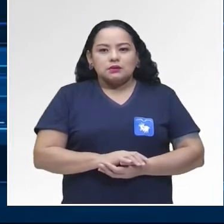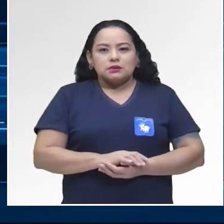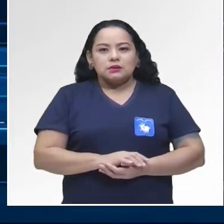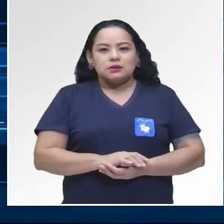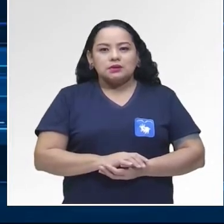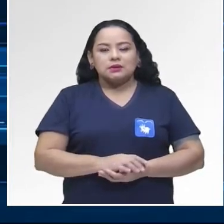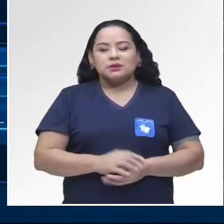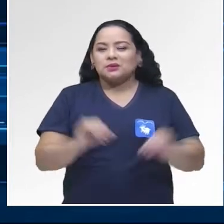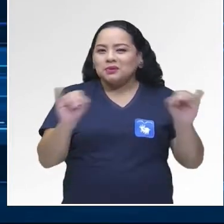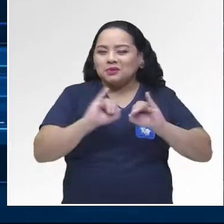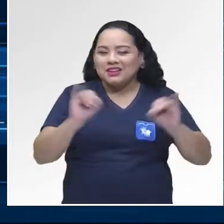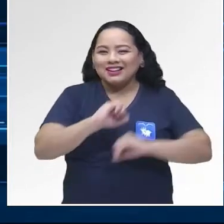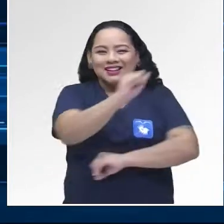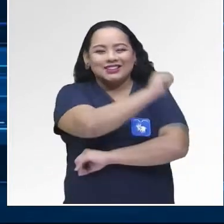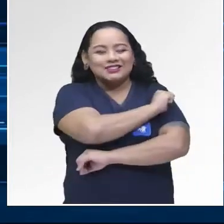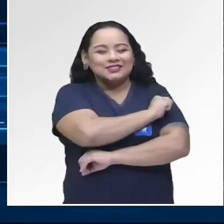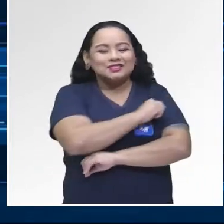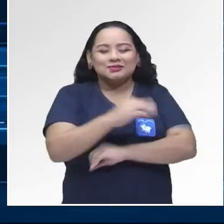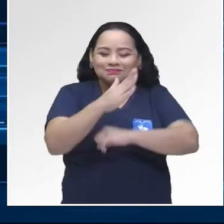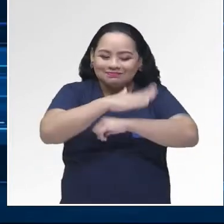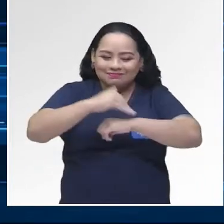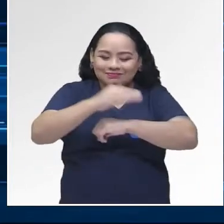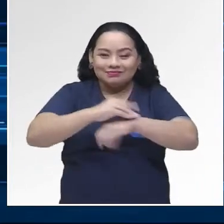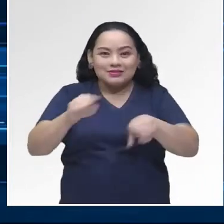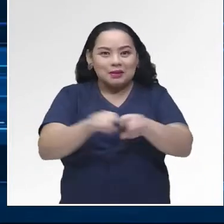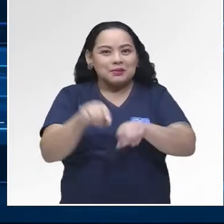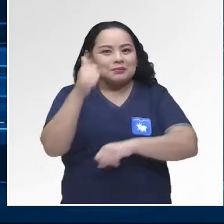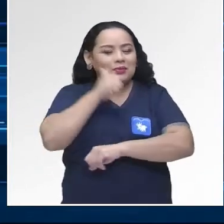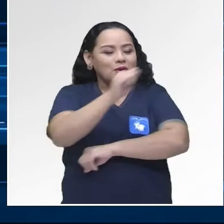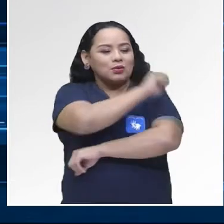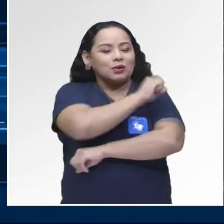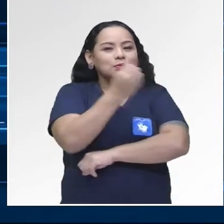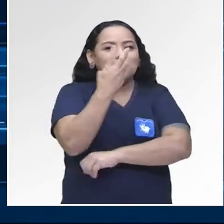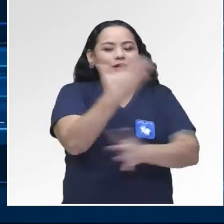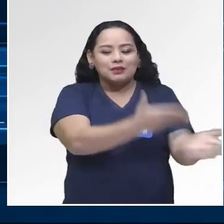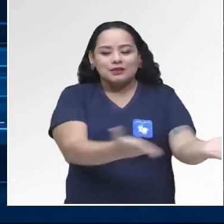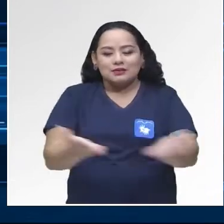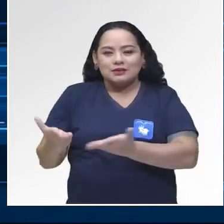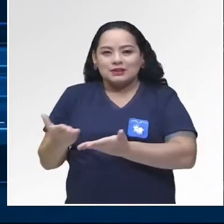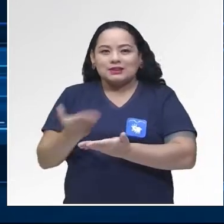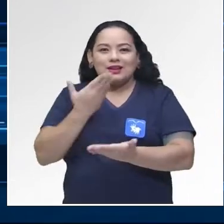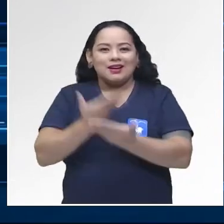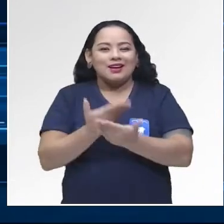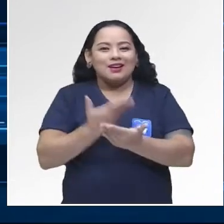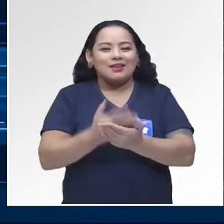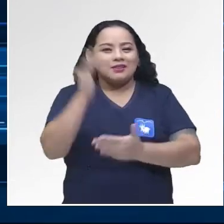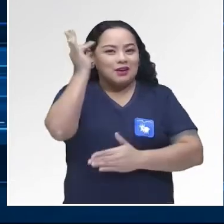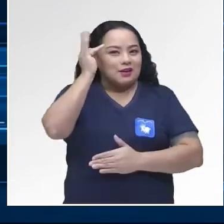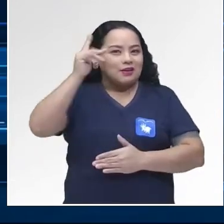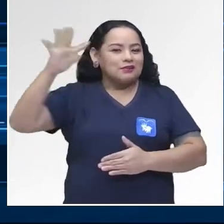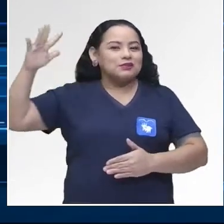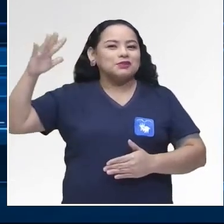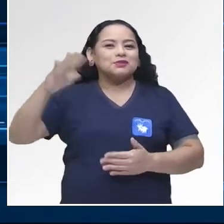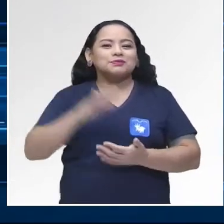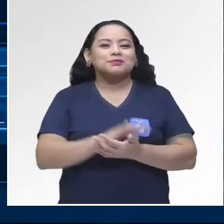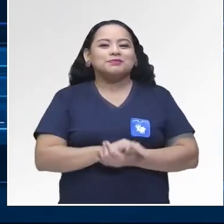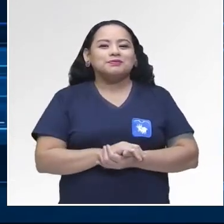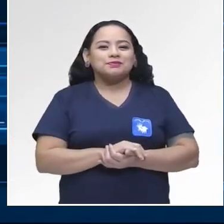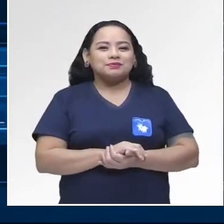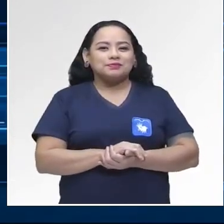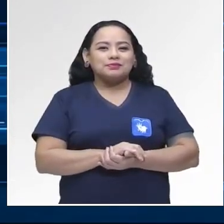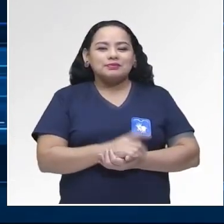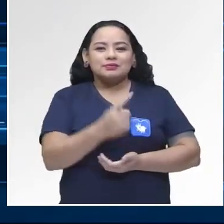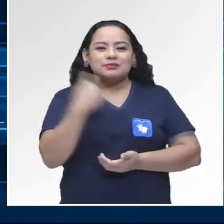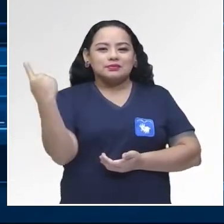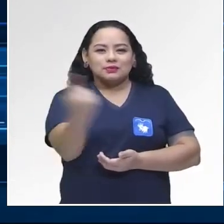Bem, olá, meus queridos alunos, queridas alunas, sejam bem-vindos à nossa aula de filosofia. Então, nós